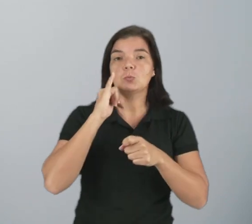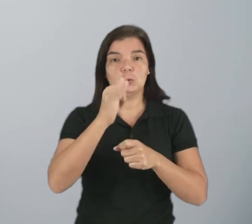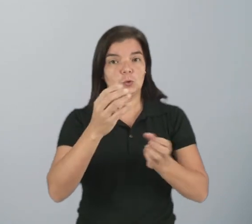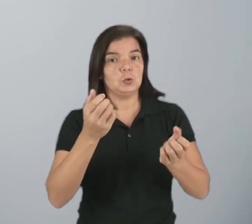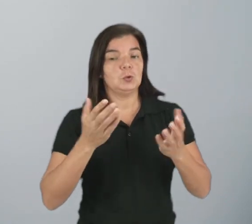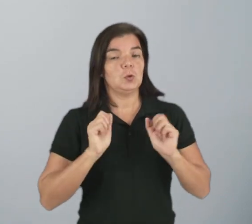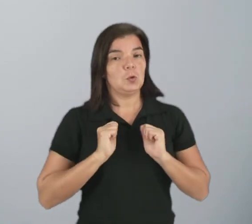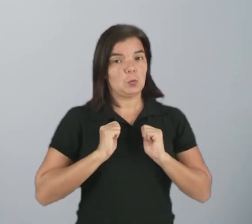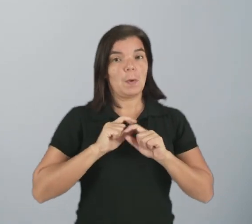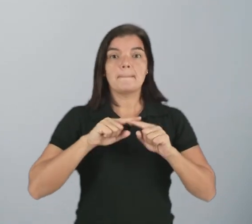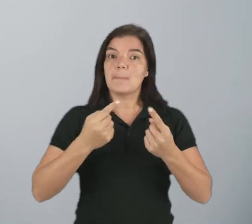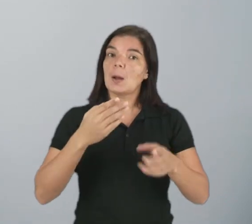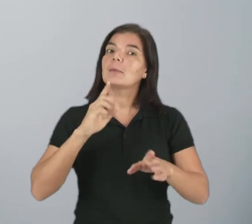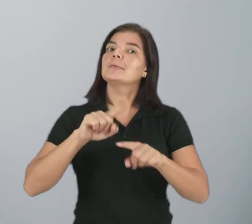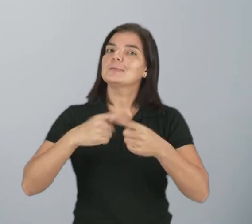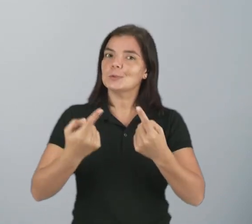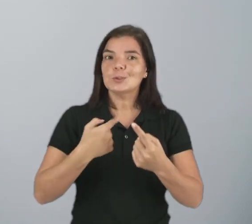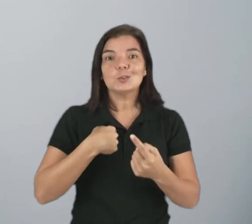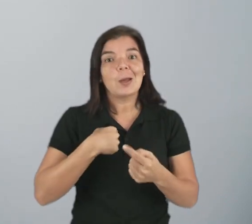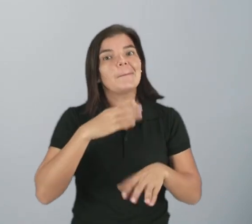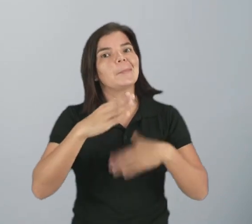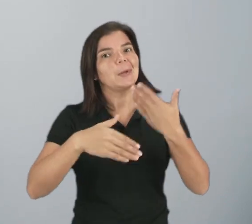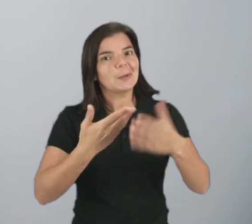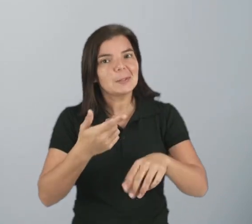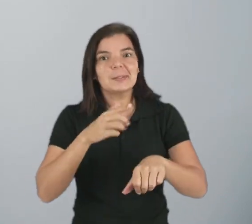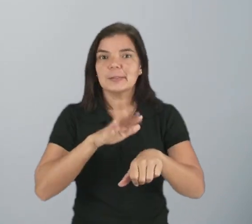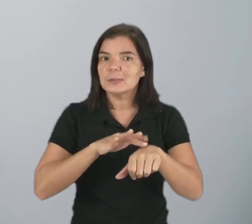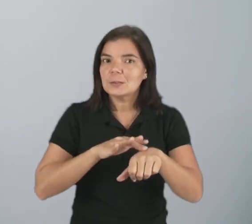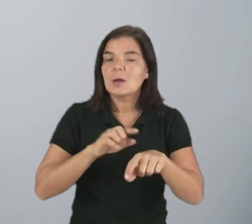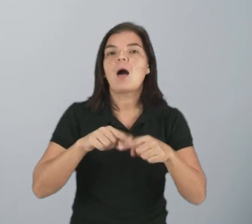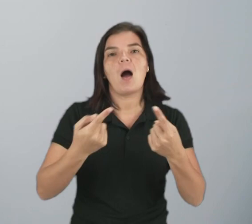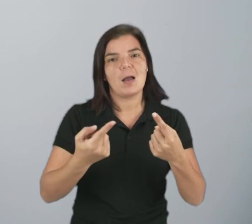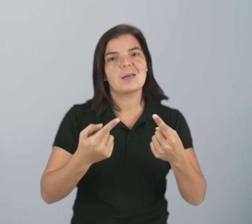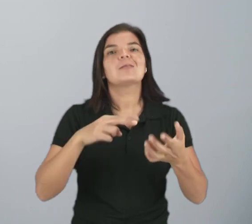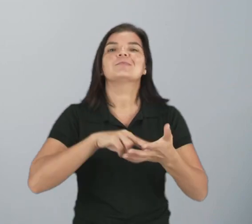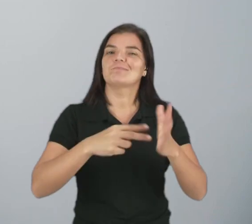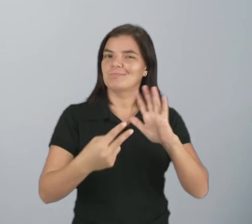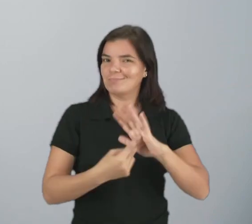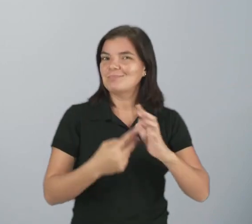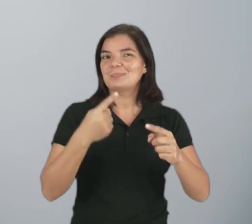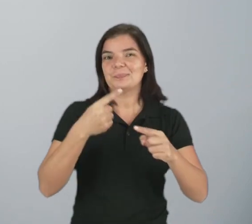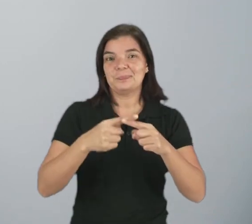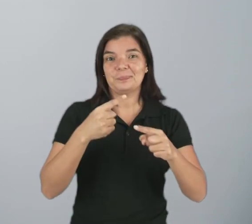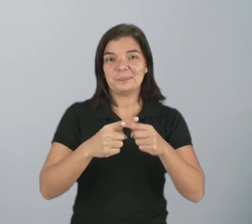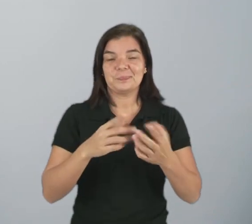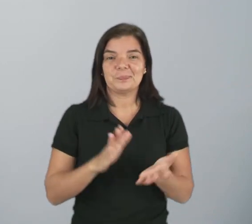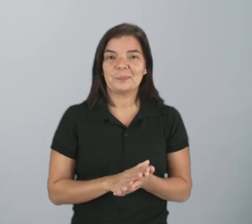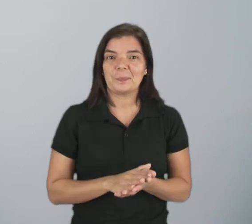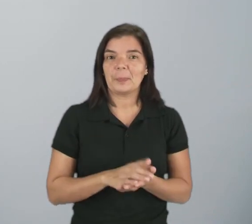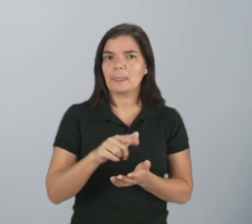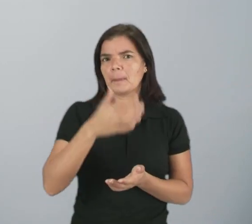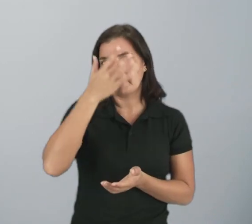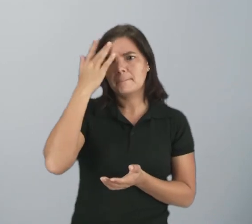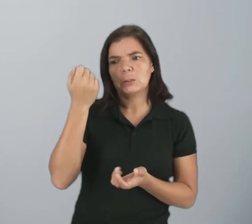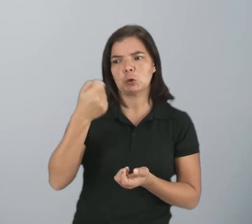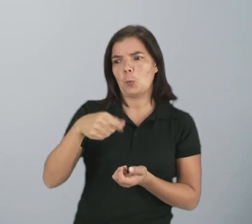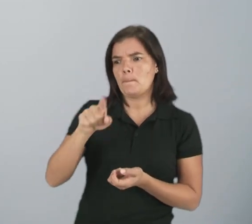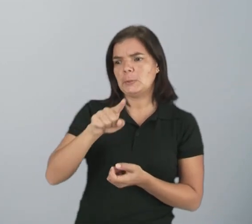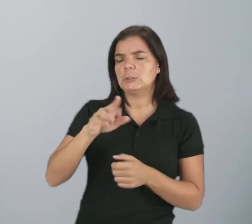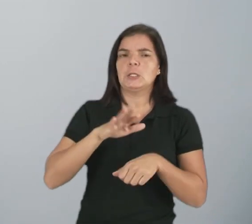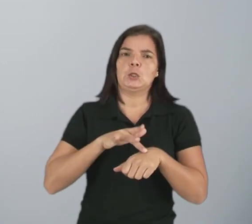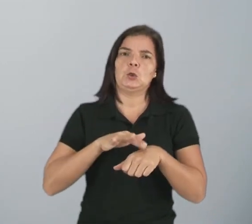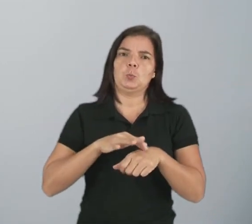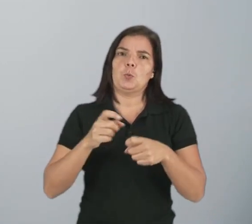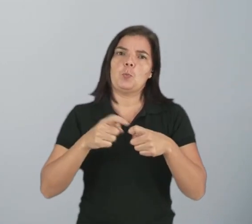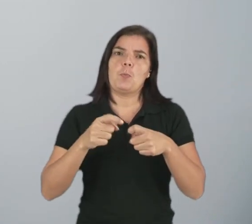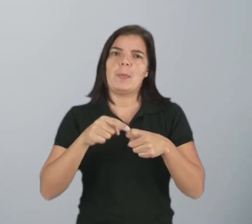recomendou repouso apesar de eu não estar doente. Aí faz mais sentido, porque uma pessoa não precisa estar doente